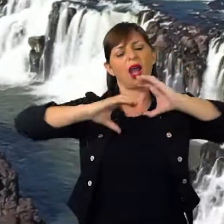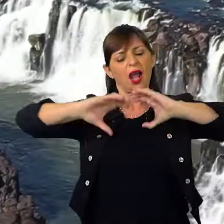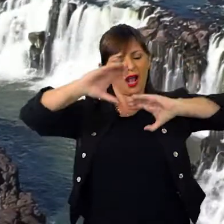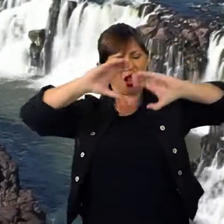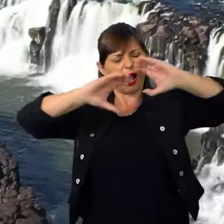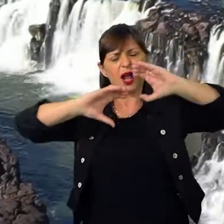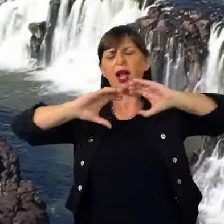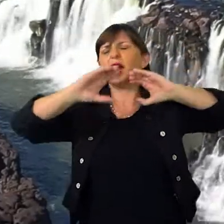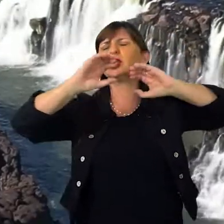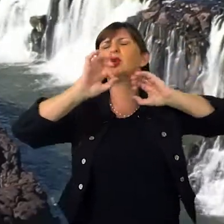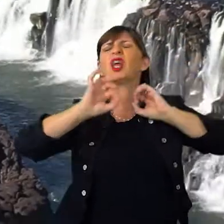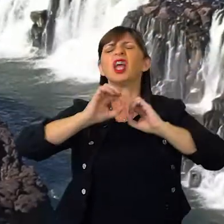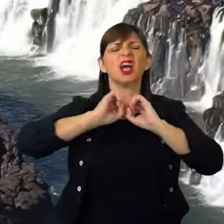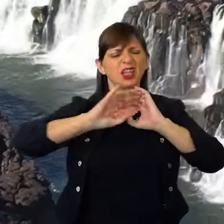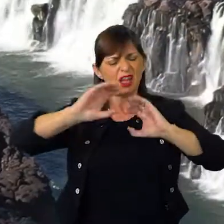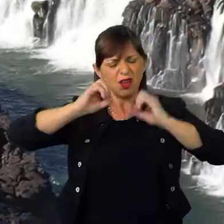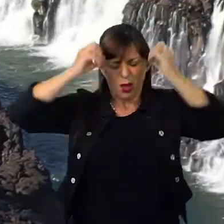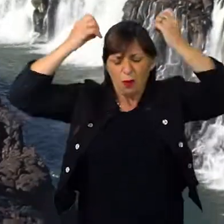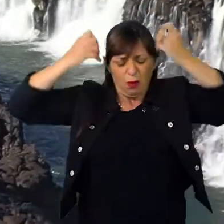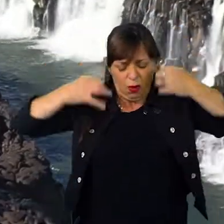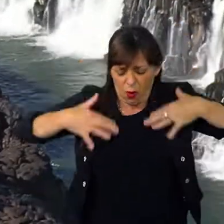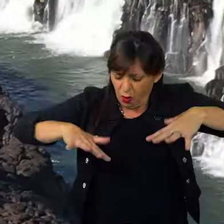sentimento a